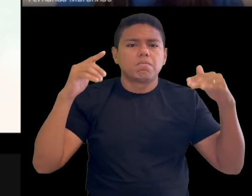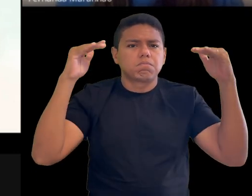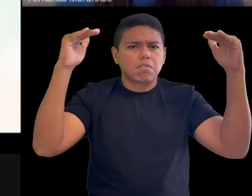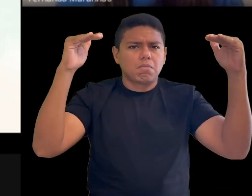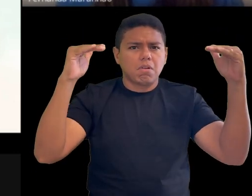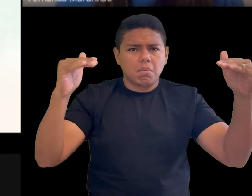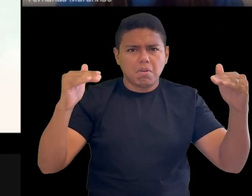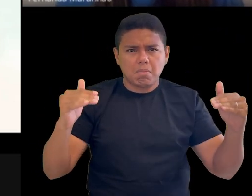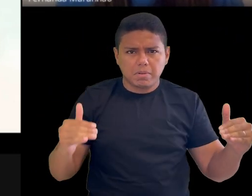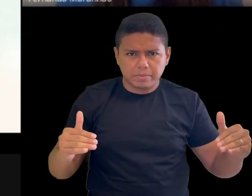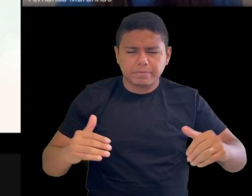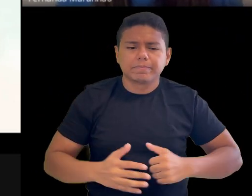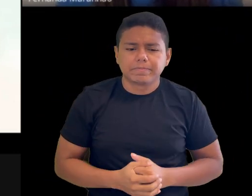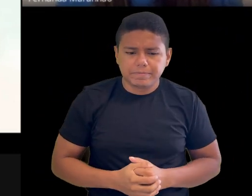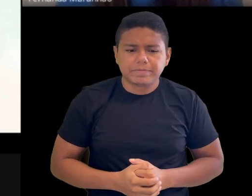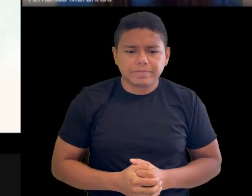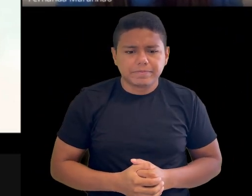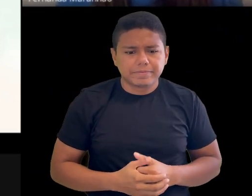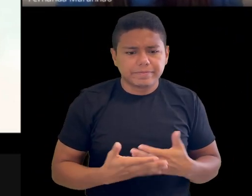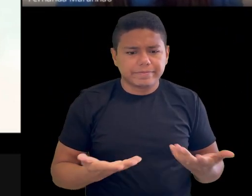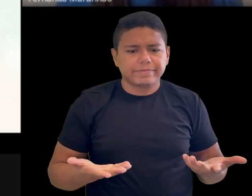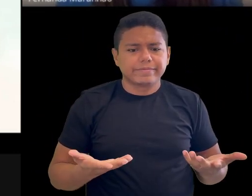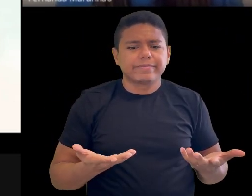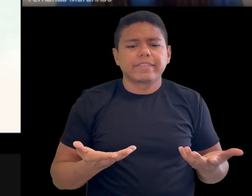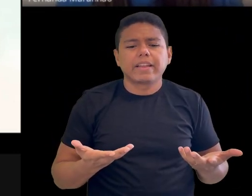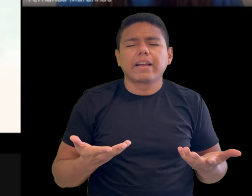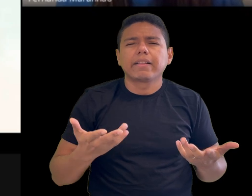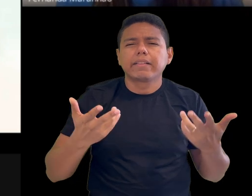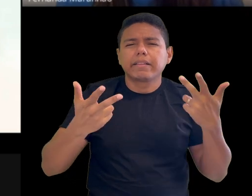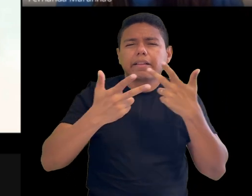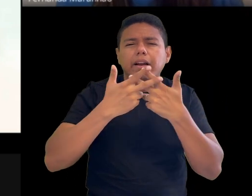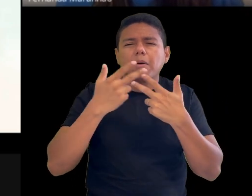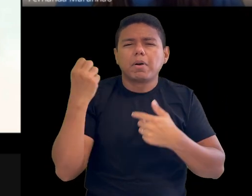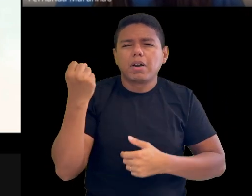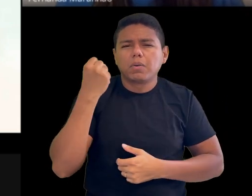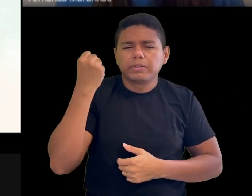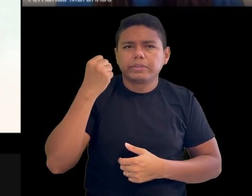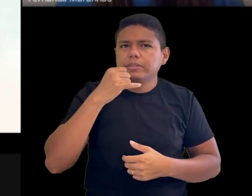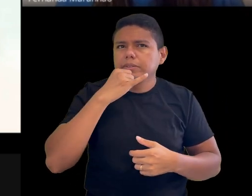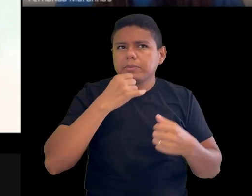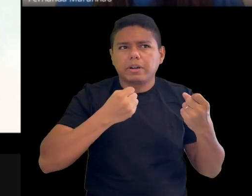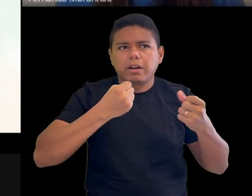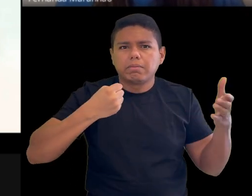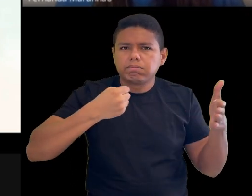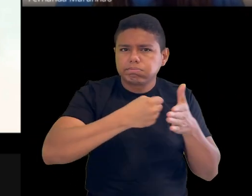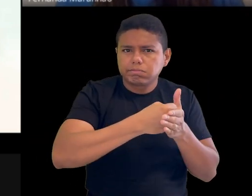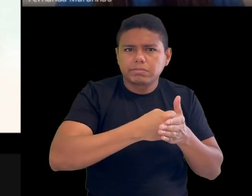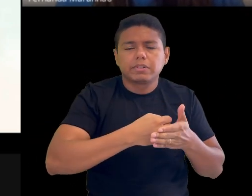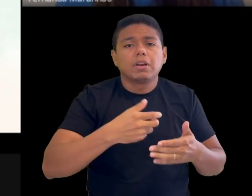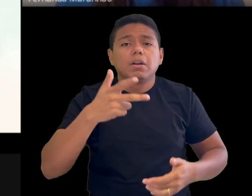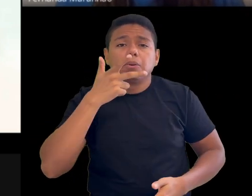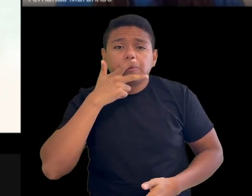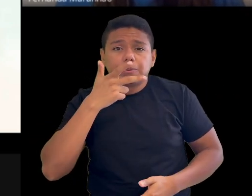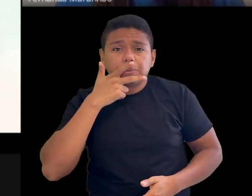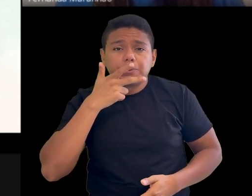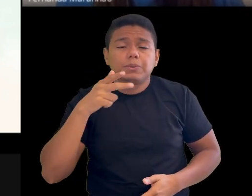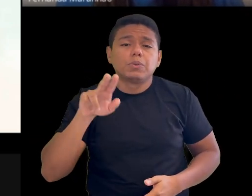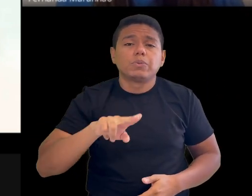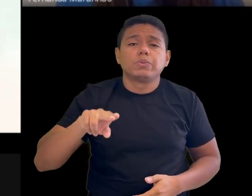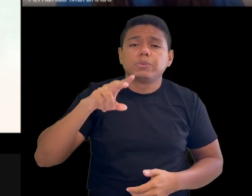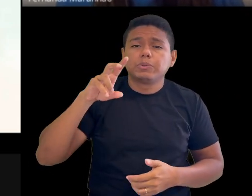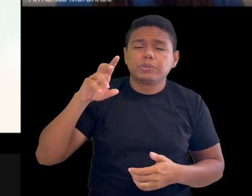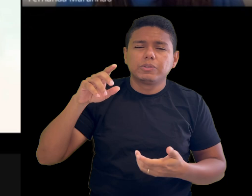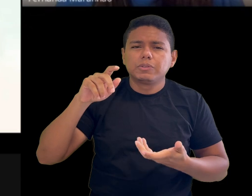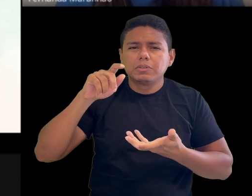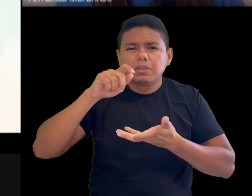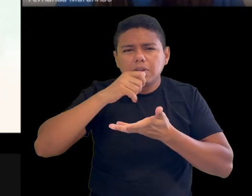gravidez, traumas importantes como, por exemplo, acidentes automobilísticos, o tabagismo, o uso de drogas vasoconstritoras como